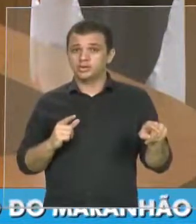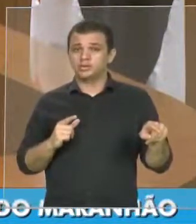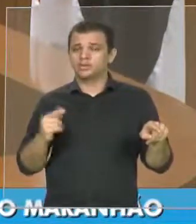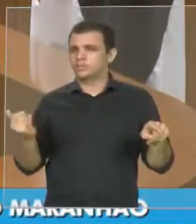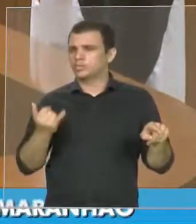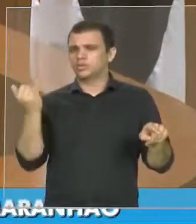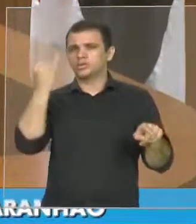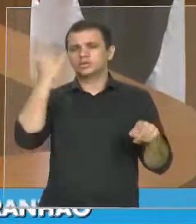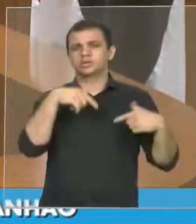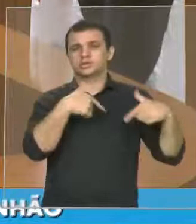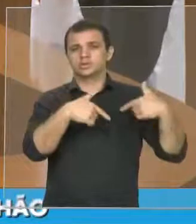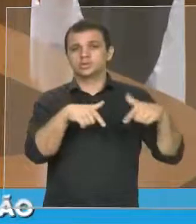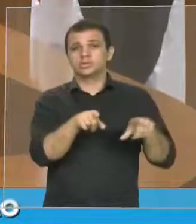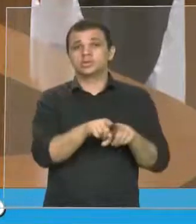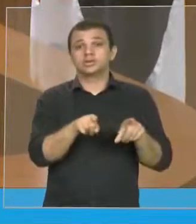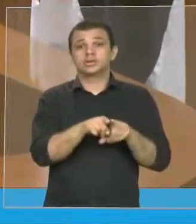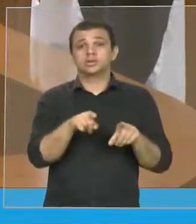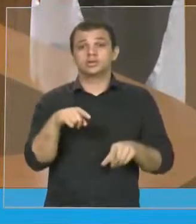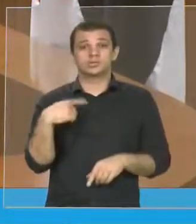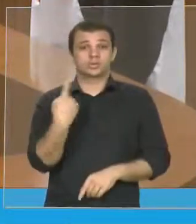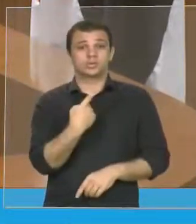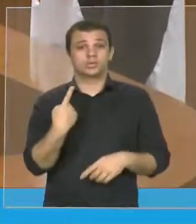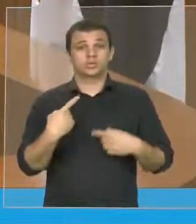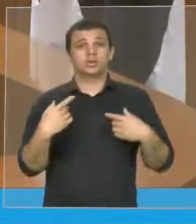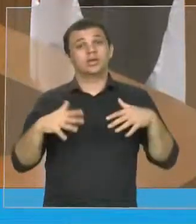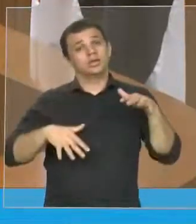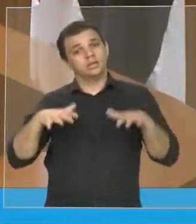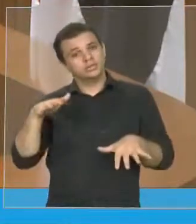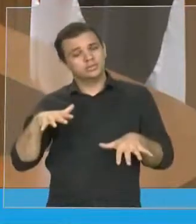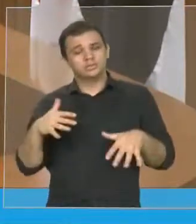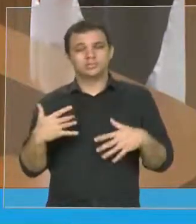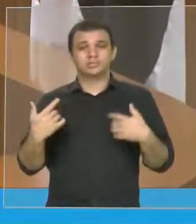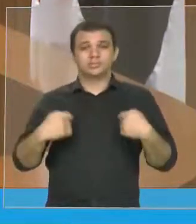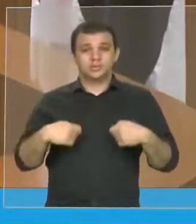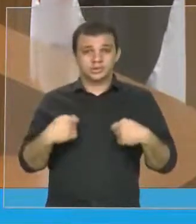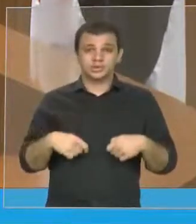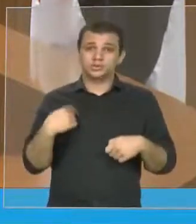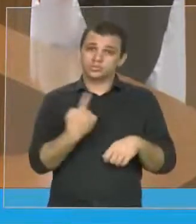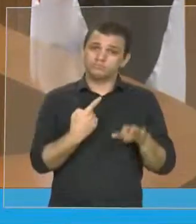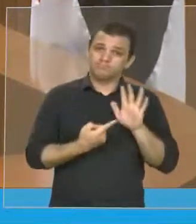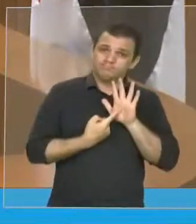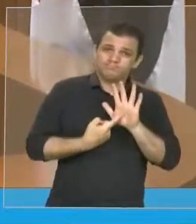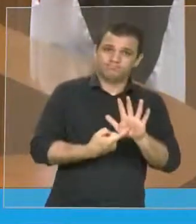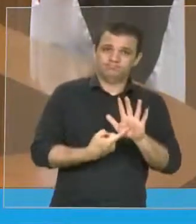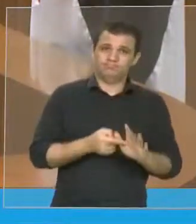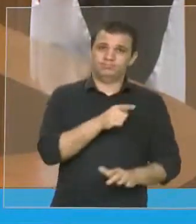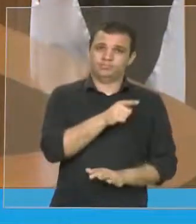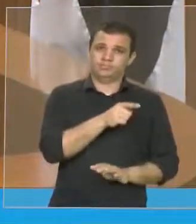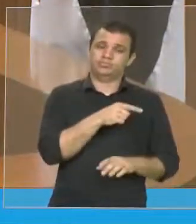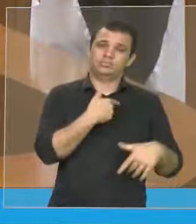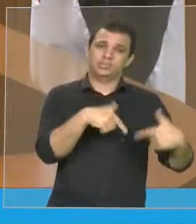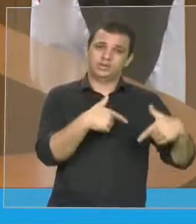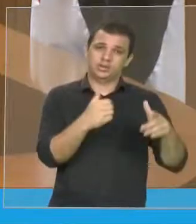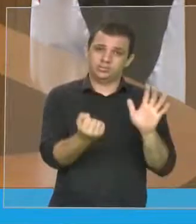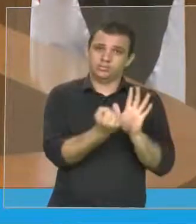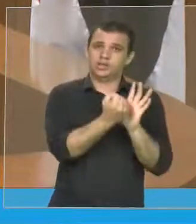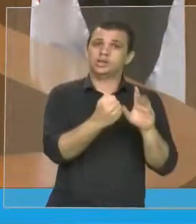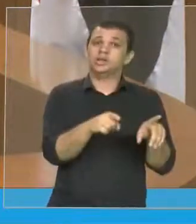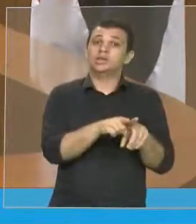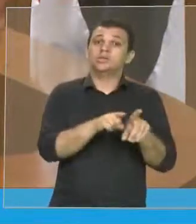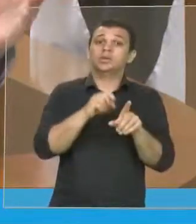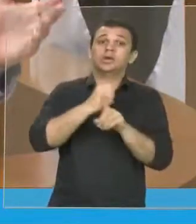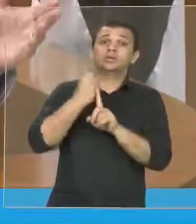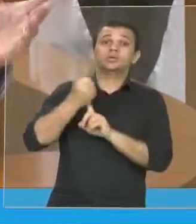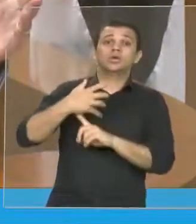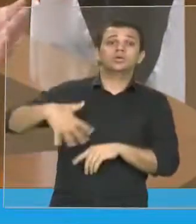legado e que é preciso que nós, em alguns momentos, enfatizemos esse legado para que a sociedade maranhense saiba